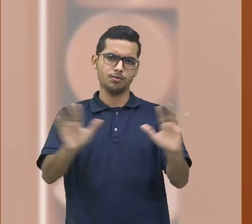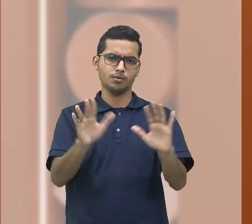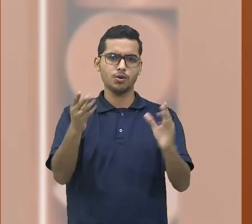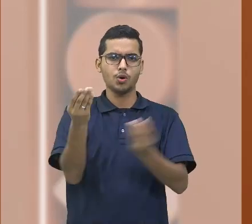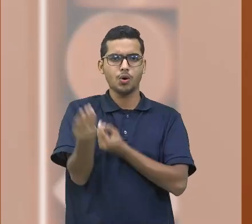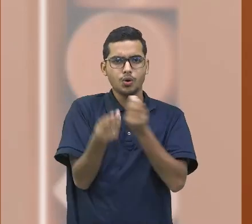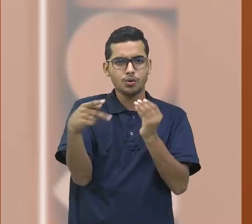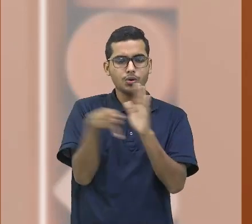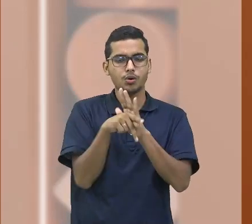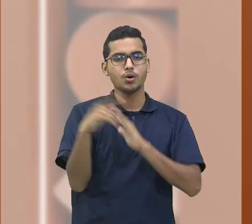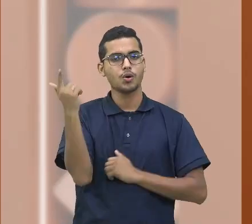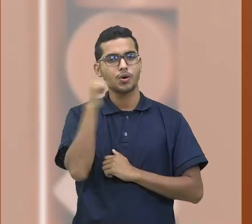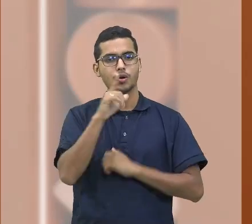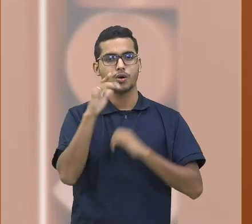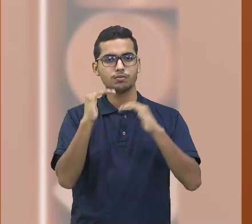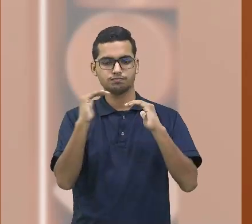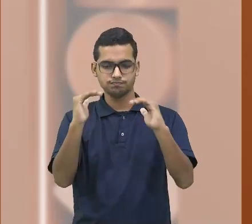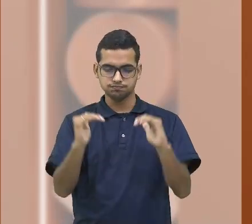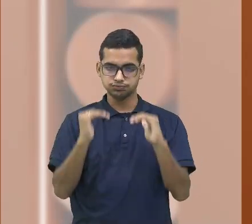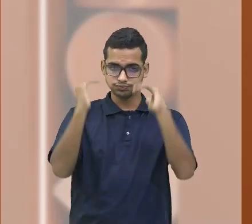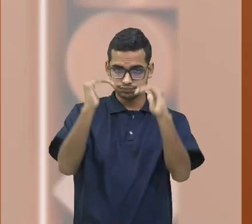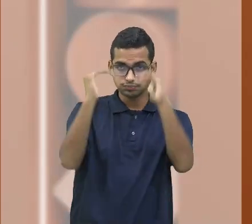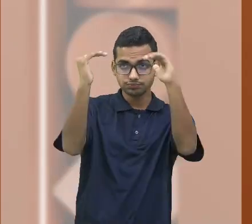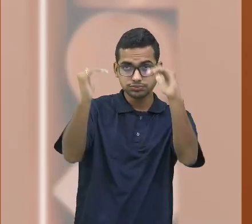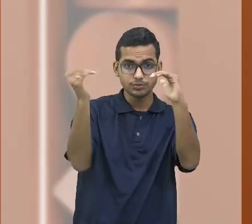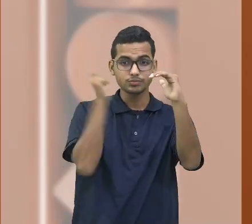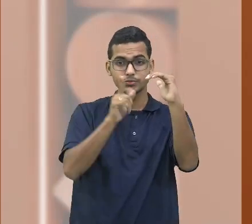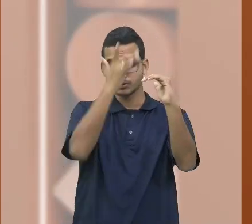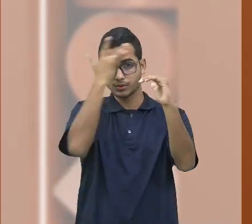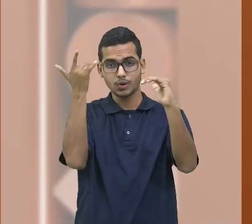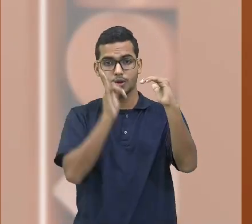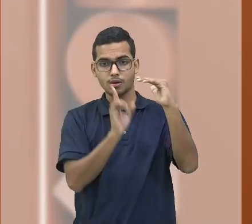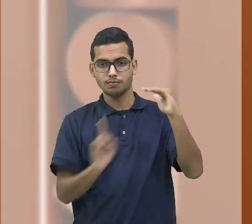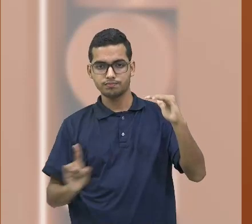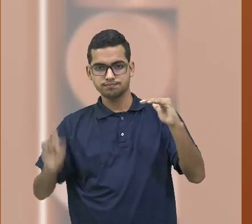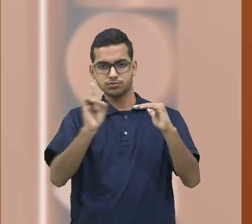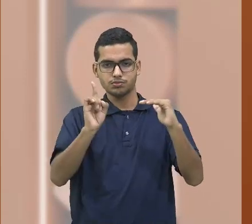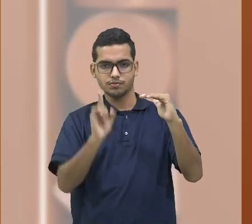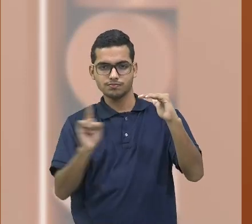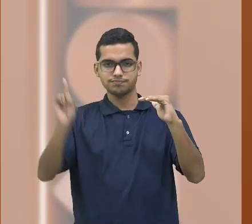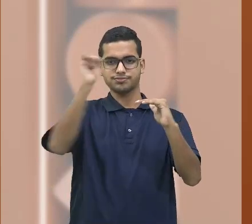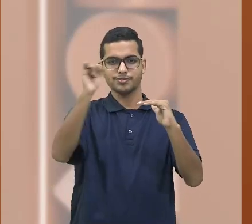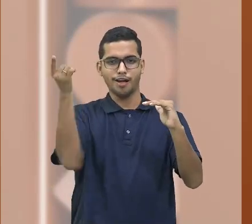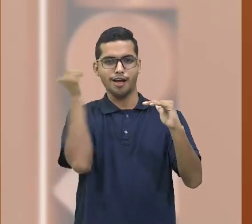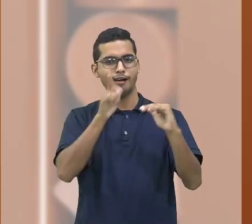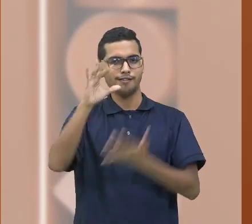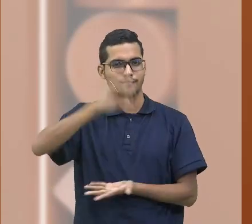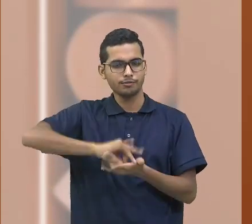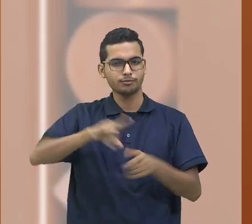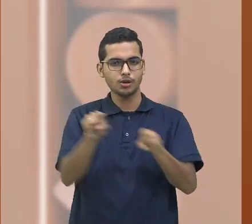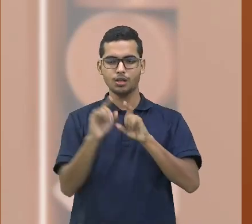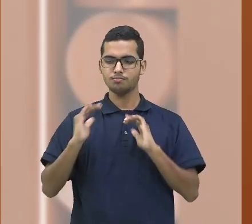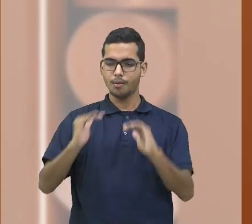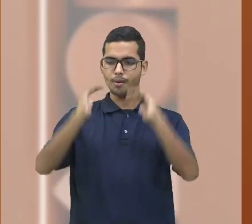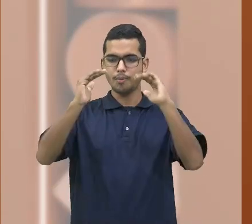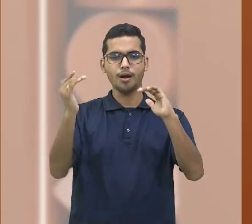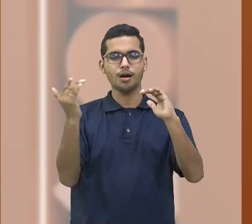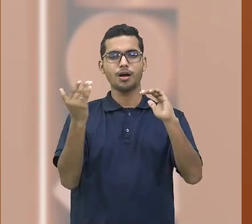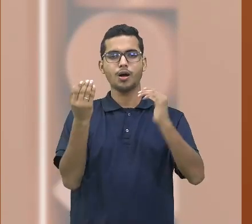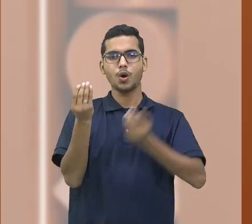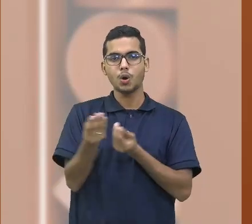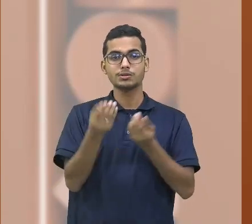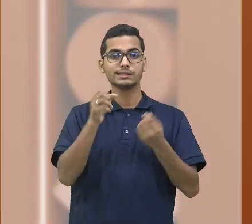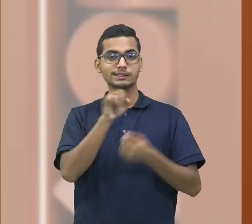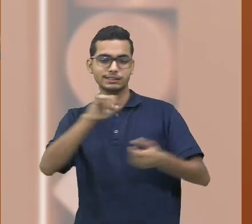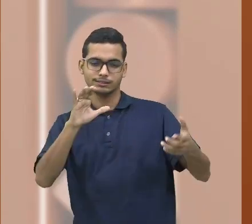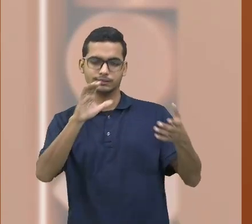de casamentos, mas para isso acontecer era bem difícil, tá? Haver essa mistura de pessoas casando com